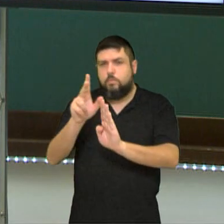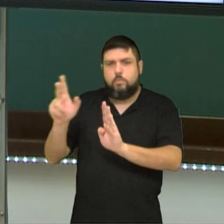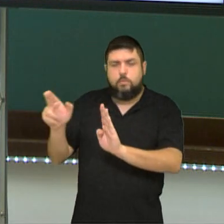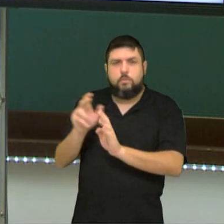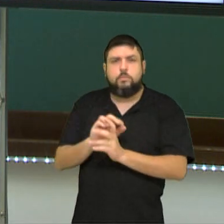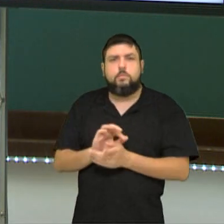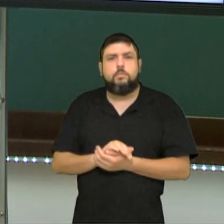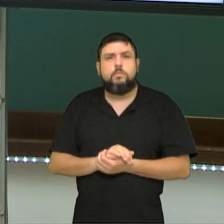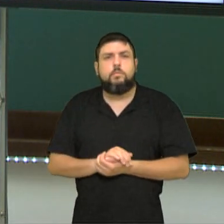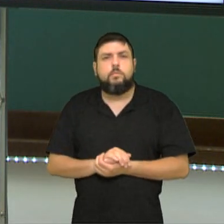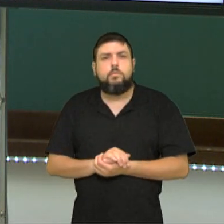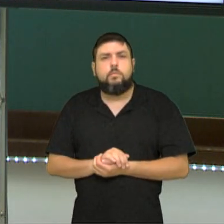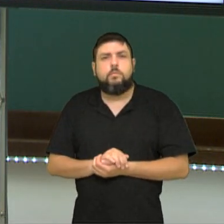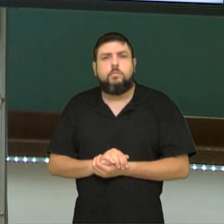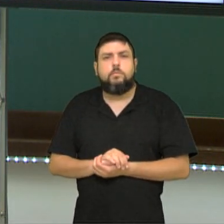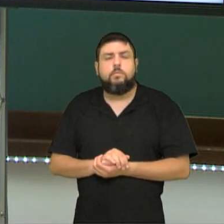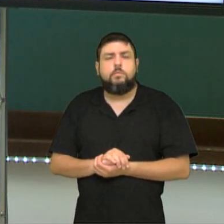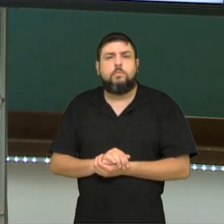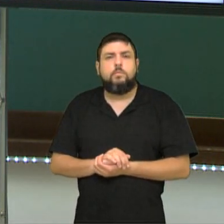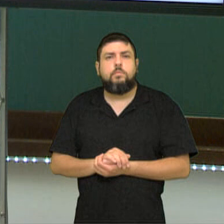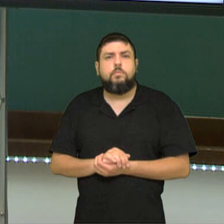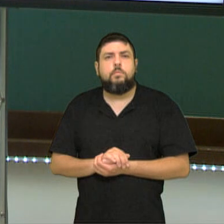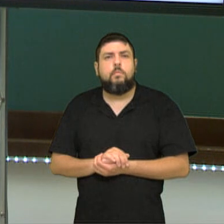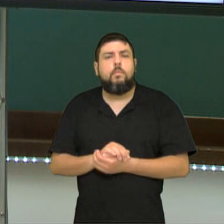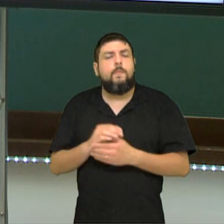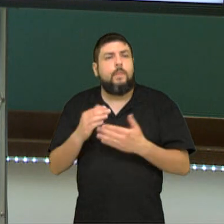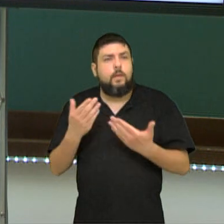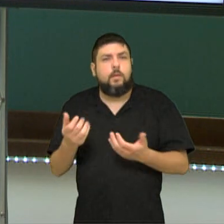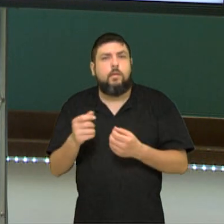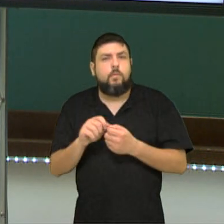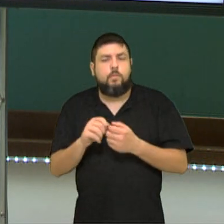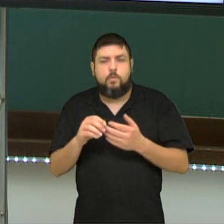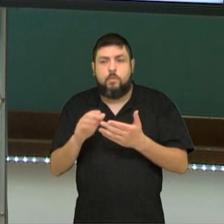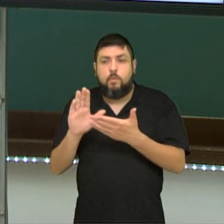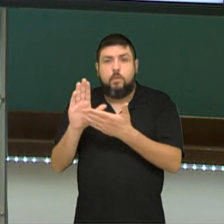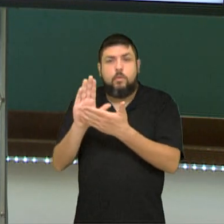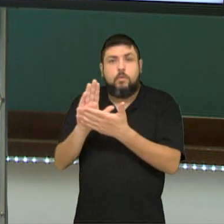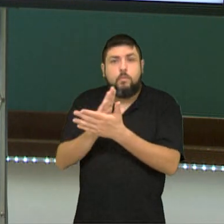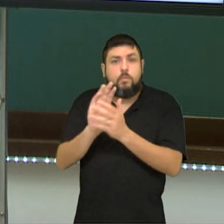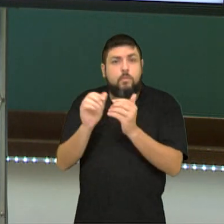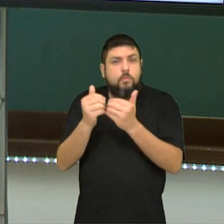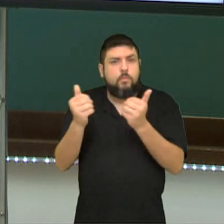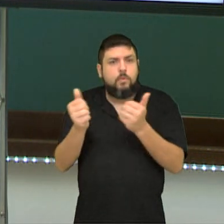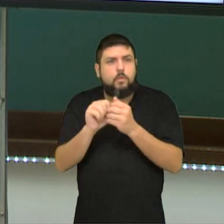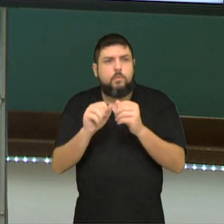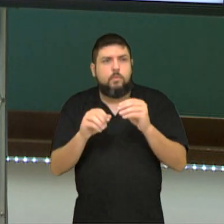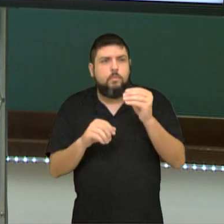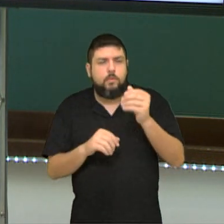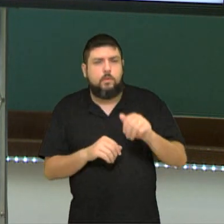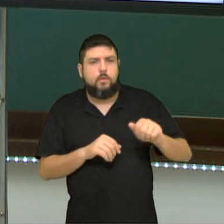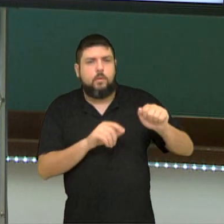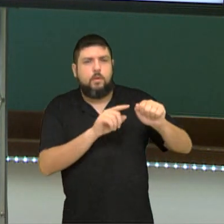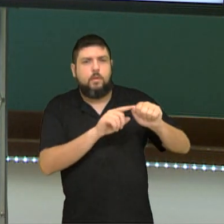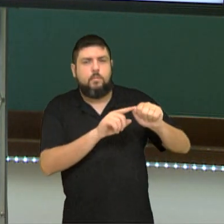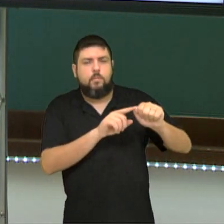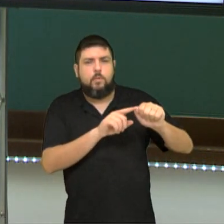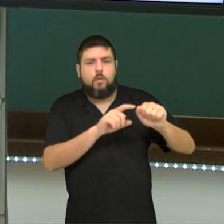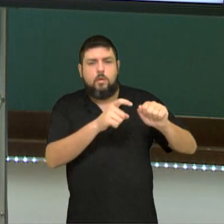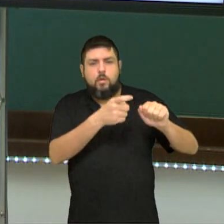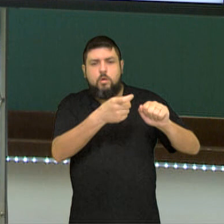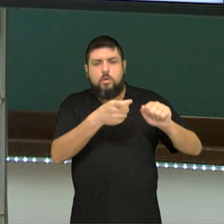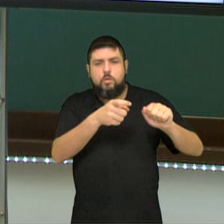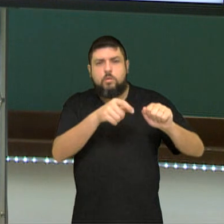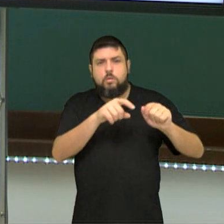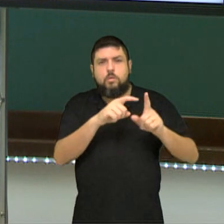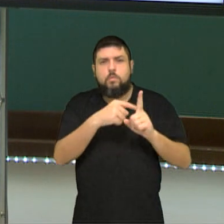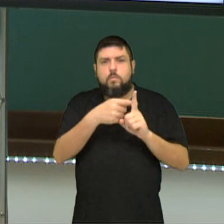ok? Com isso, colocando o termo comum em evidência, apareceu aqui nos parênteses a mesma coisa, x